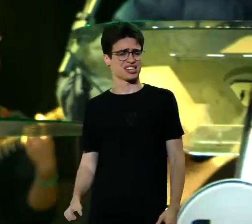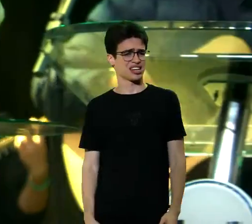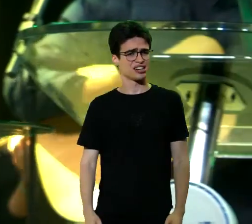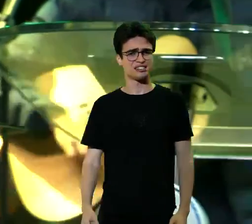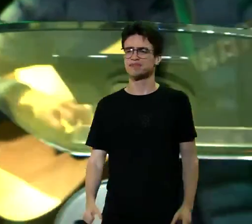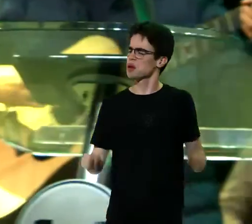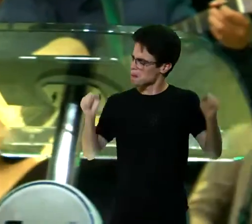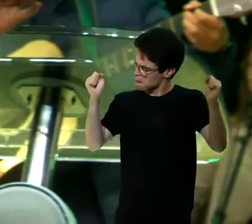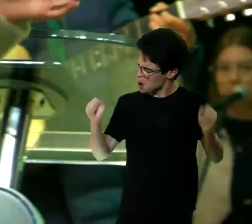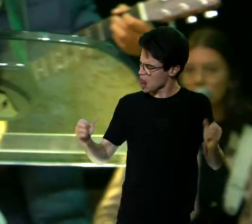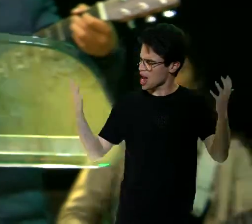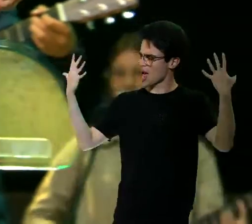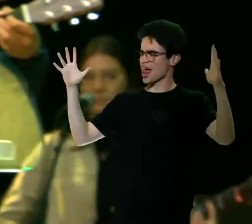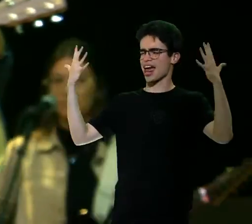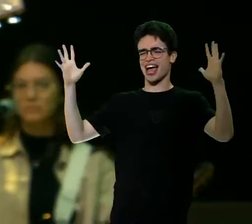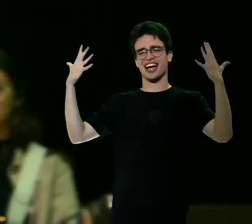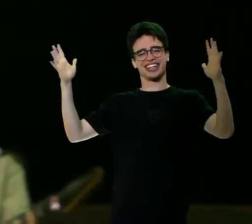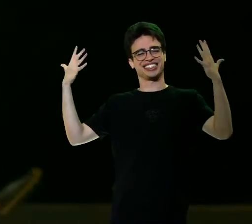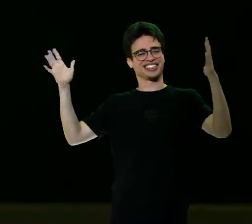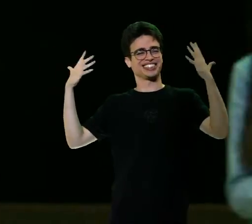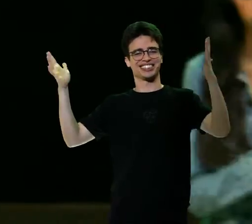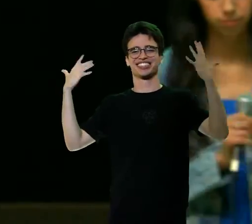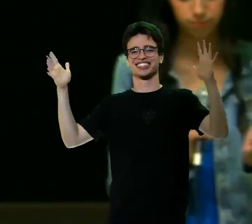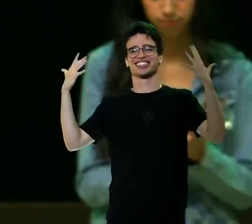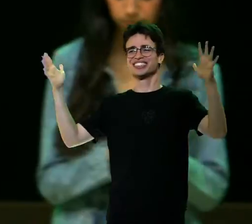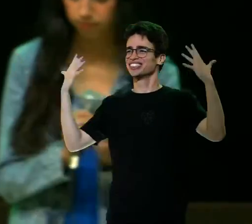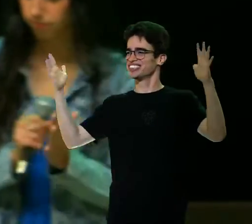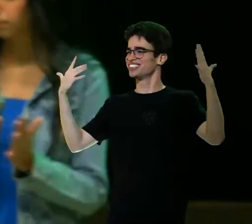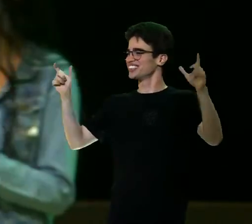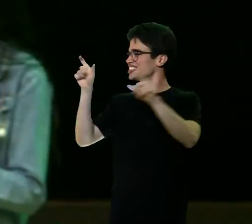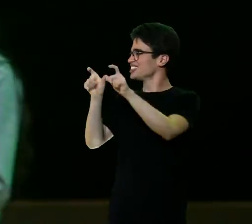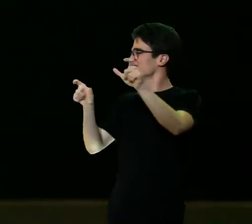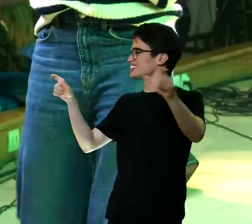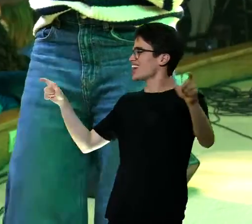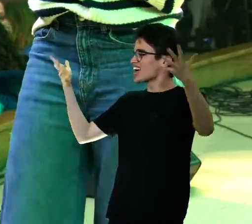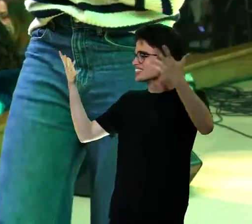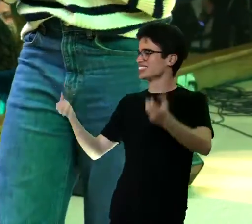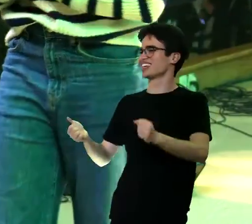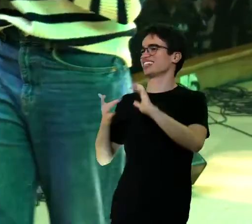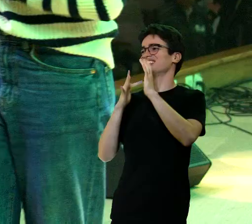Dá uma salva de palmas aí, galera, para essas pessoas que estão vindo entregar a vida para Jesus.